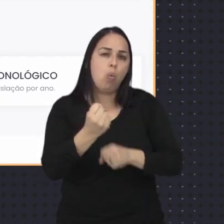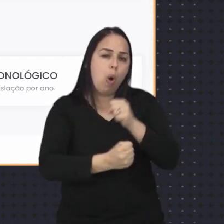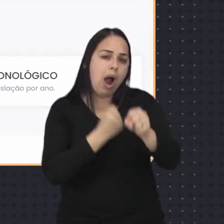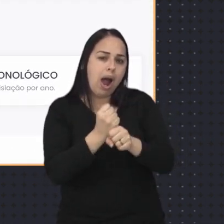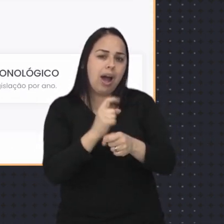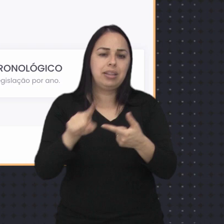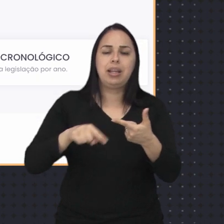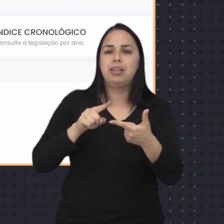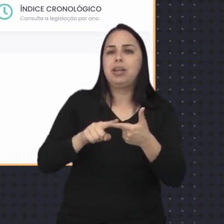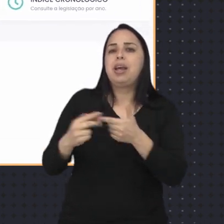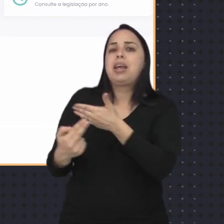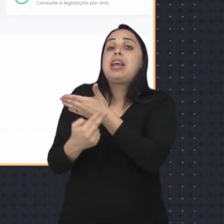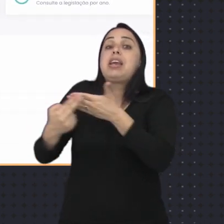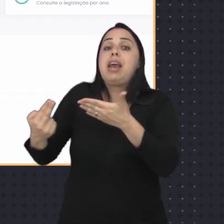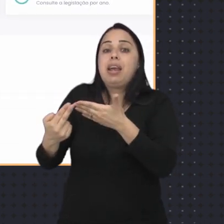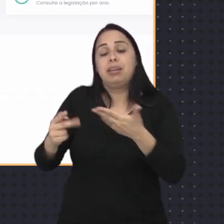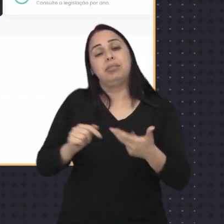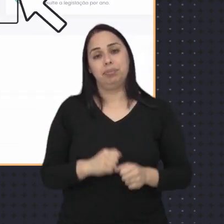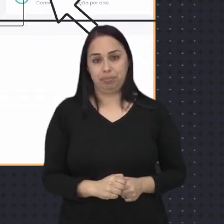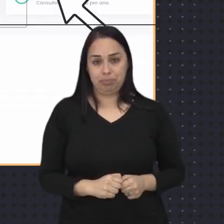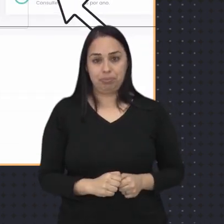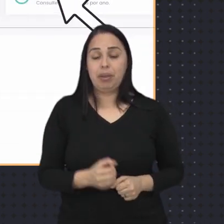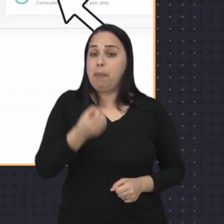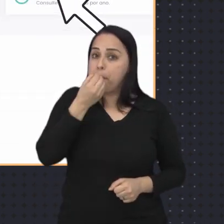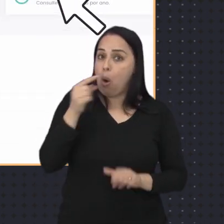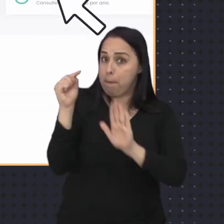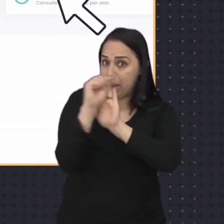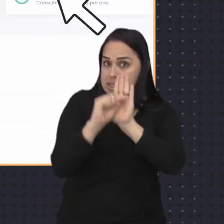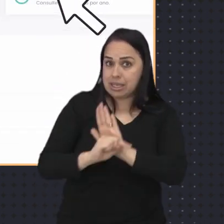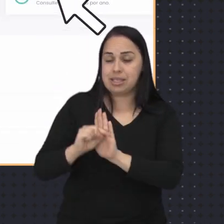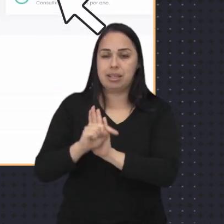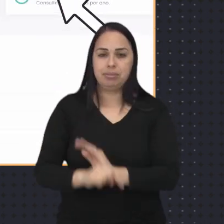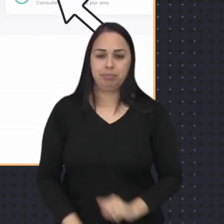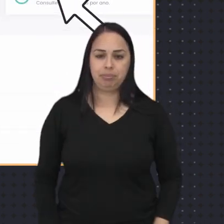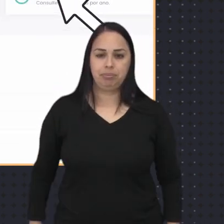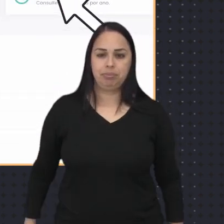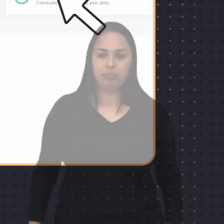autor, palavra-chave e outros filtros. Uma boa pesquisa!